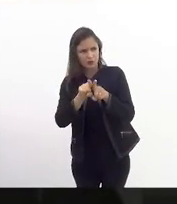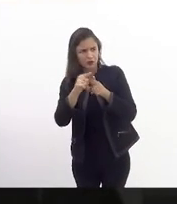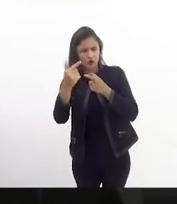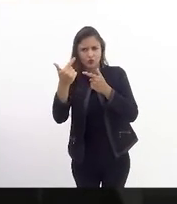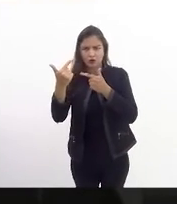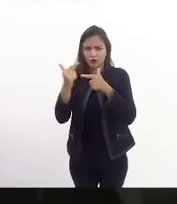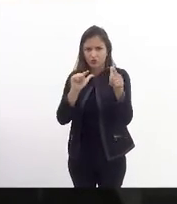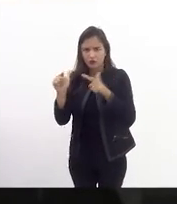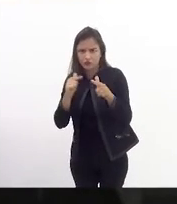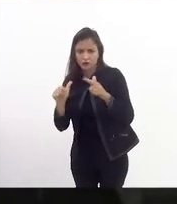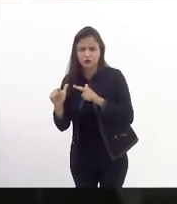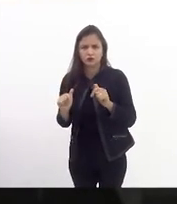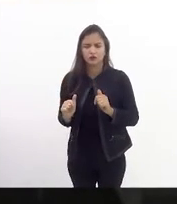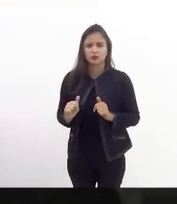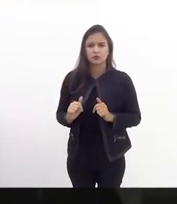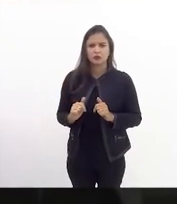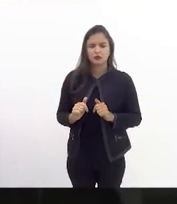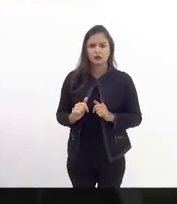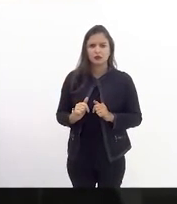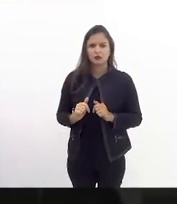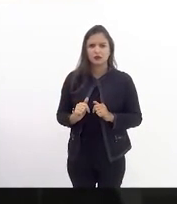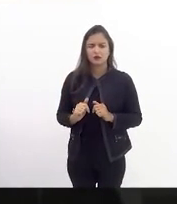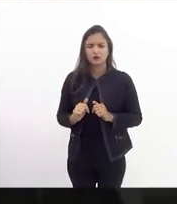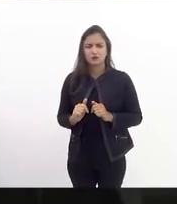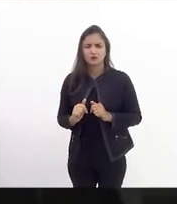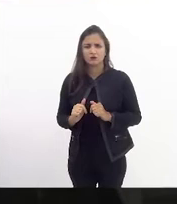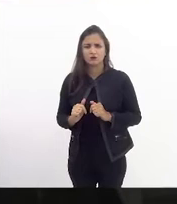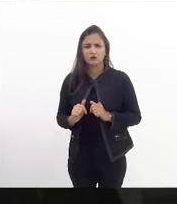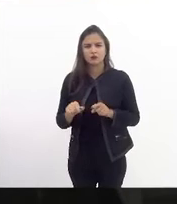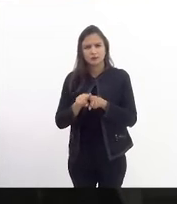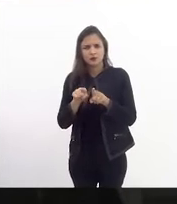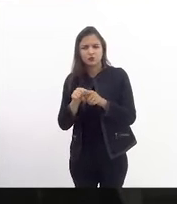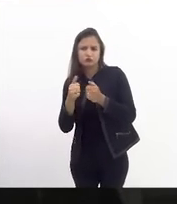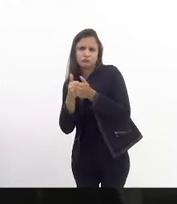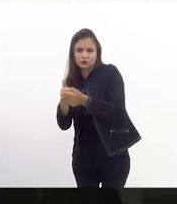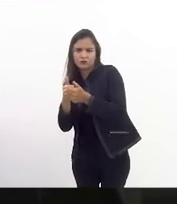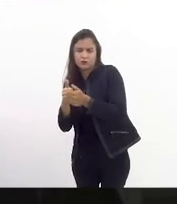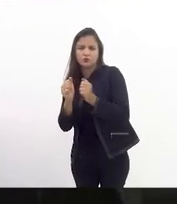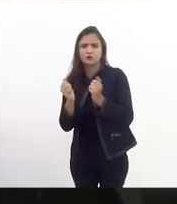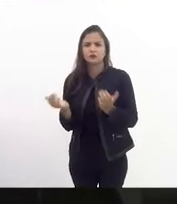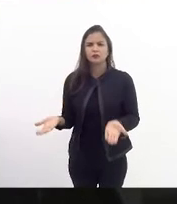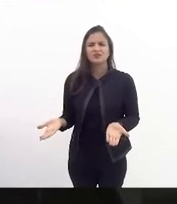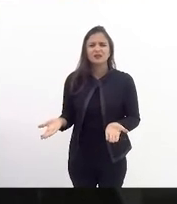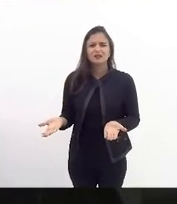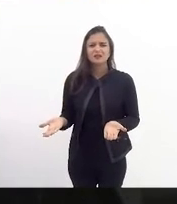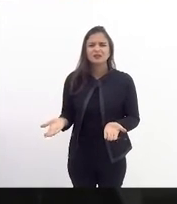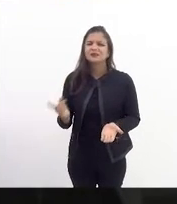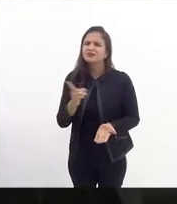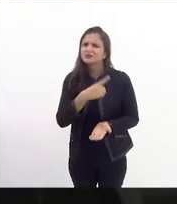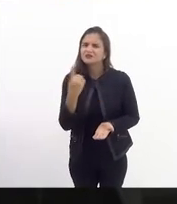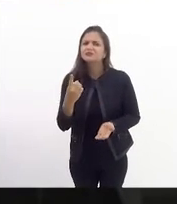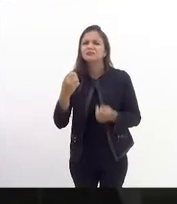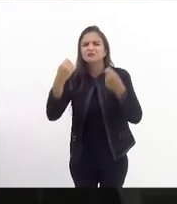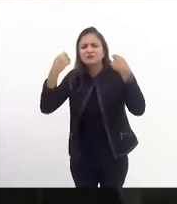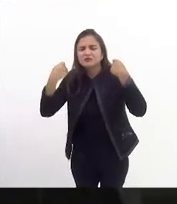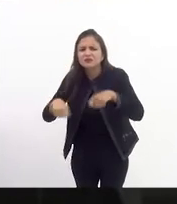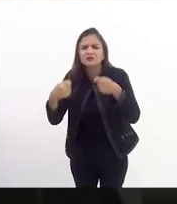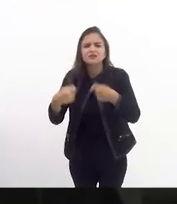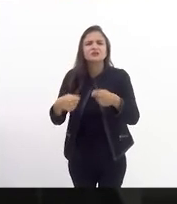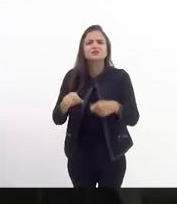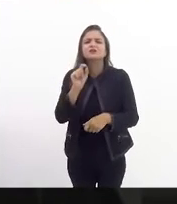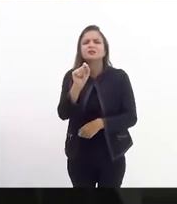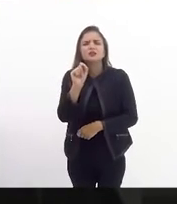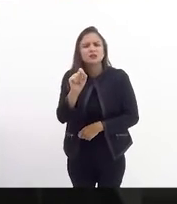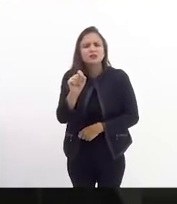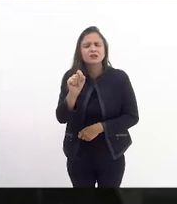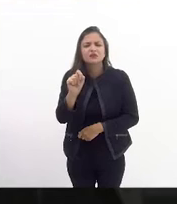forma mais condensada, possam trazer propostas